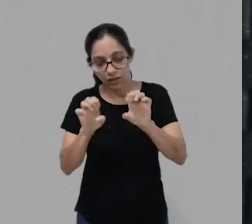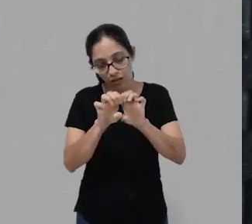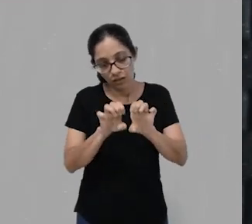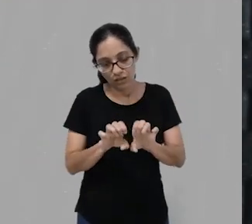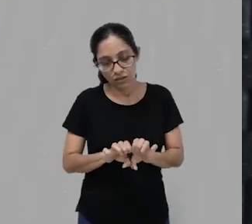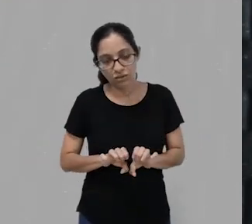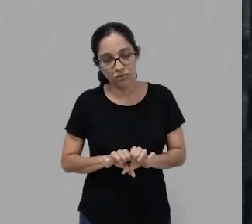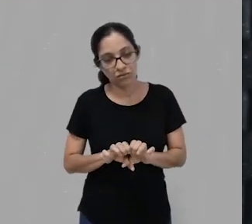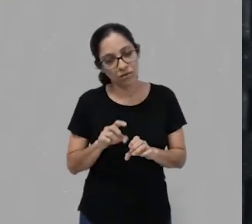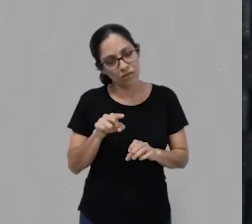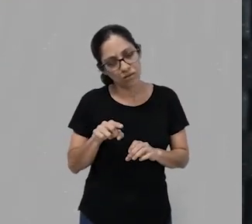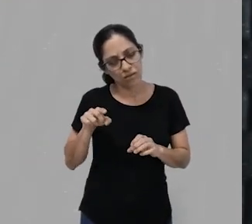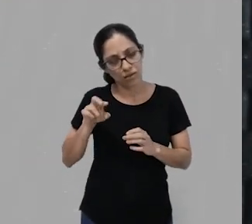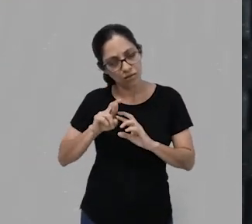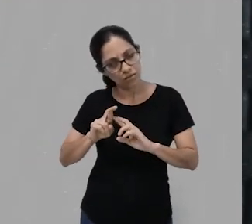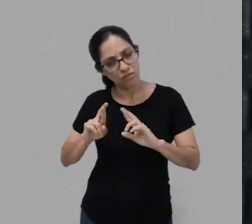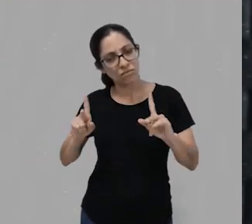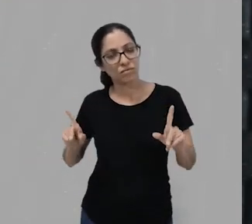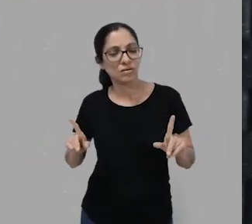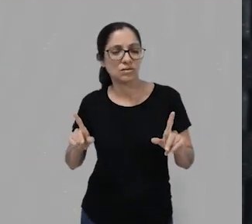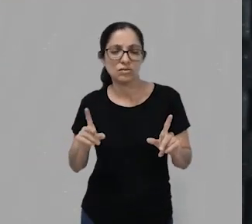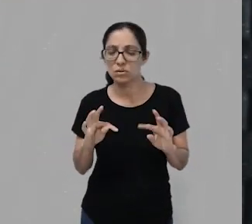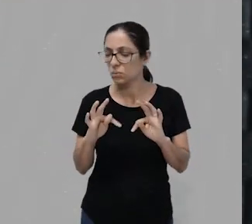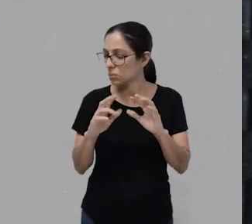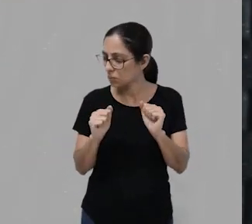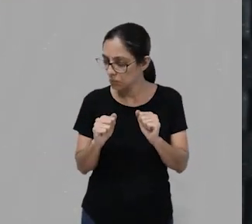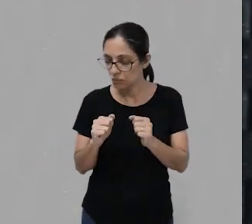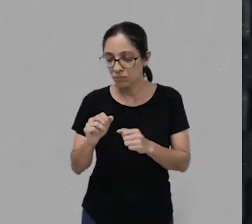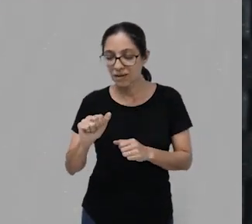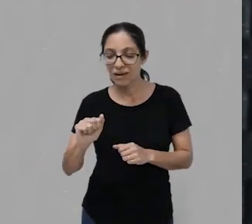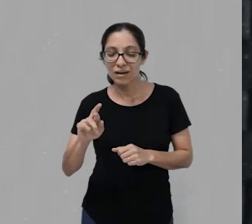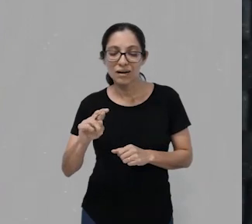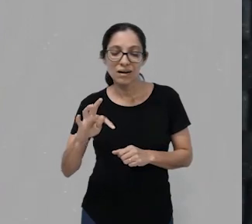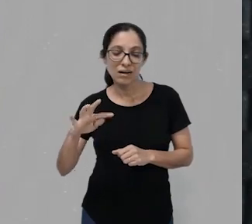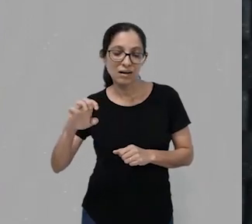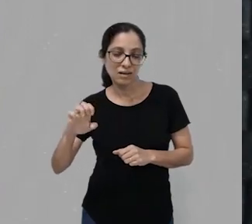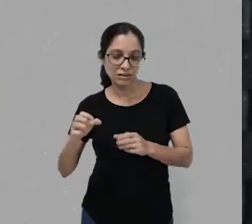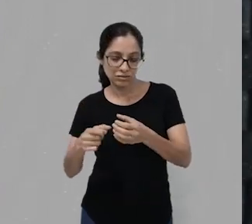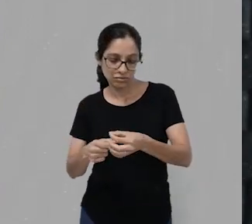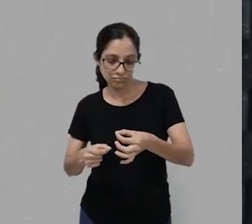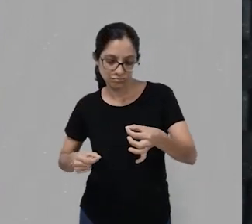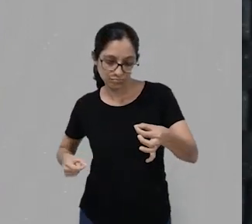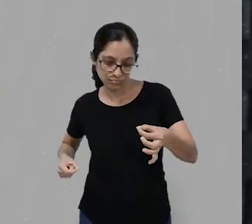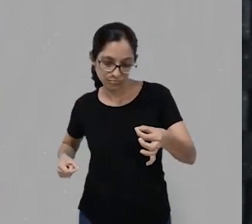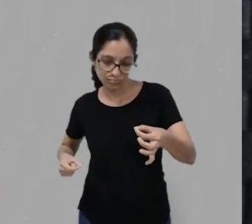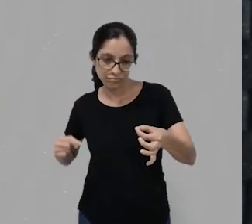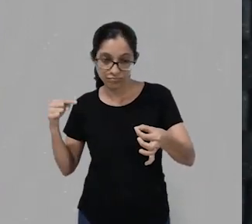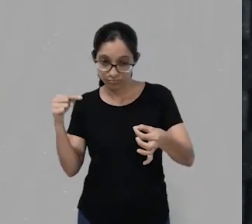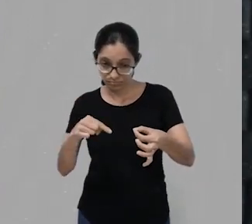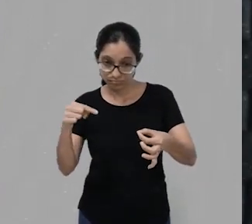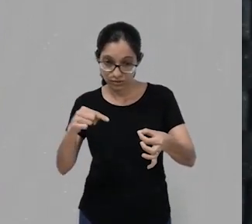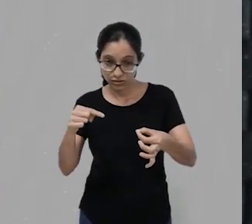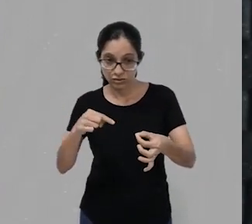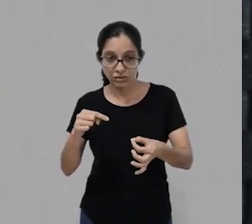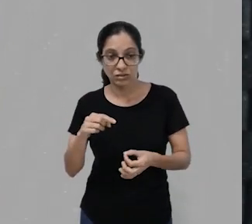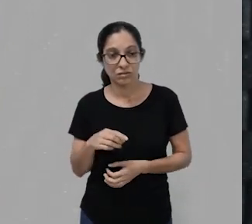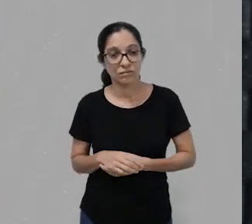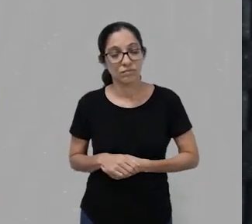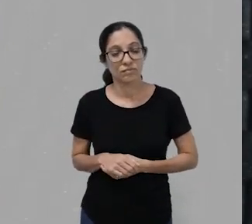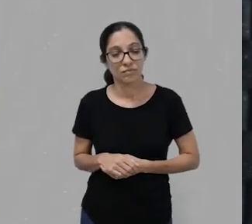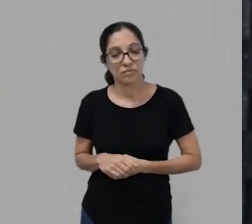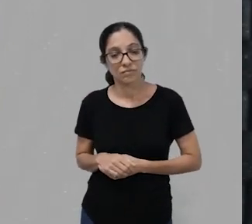raquete. Aqui não, tem toda uma haste, tá certo? Então está aqui uma raquete de